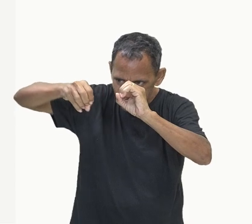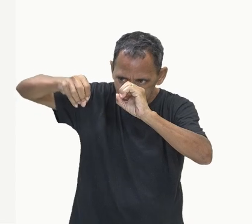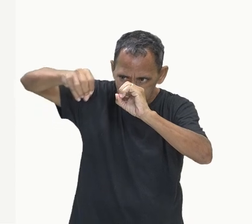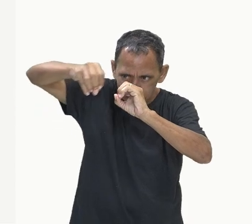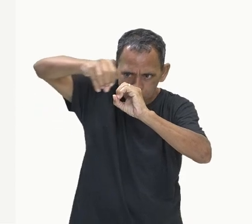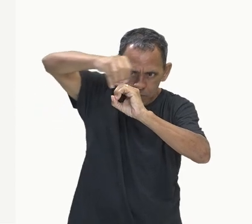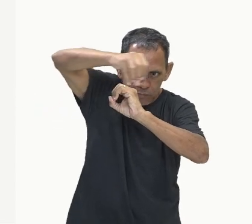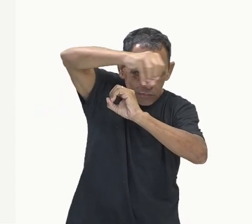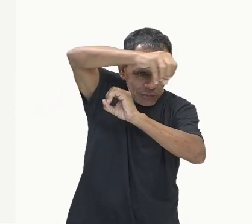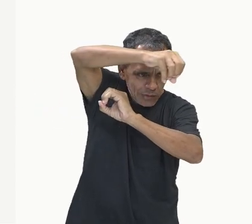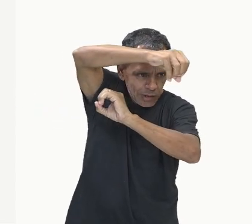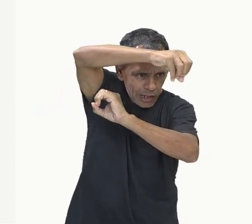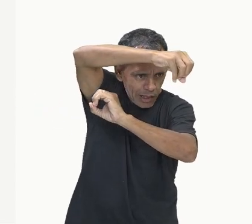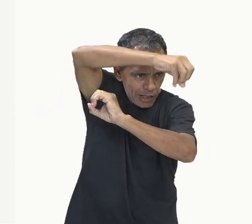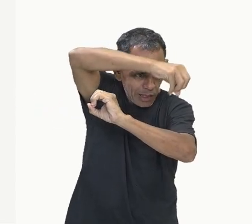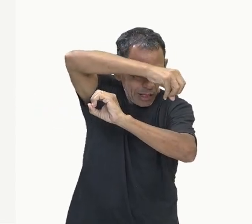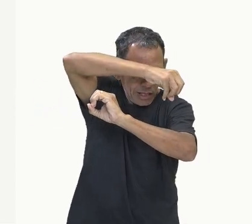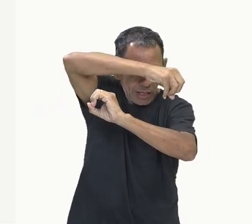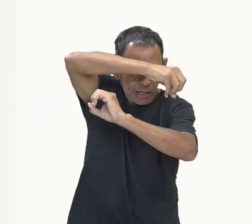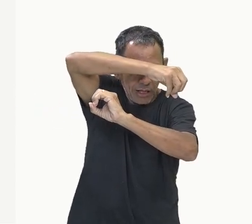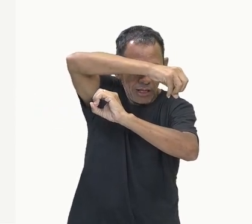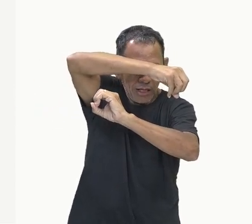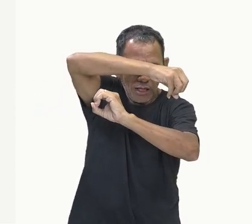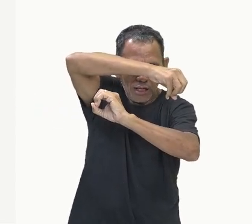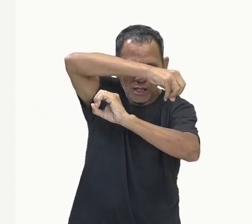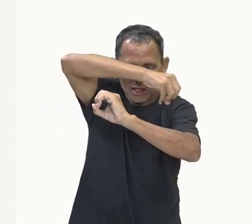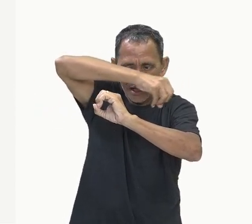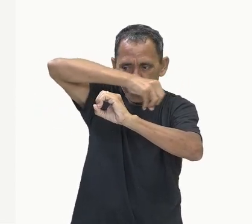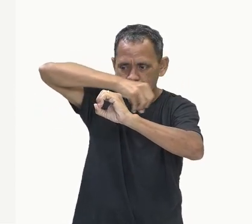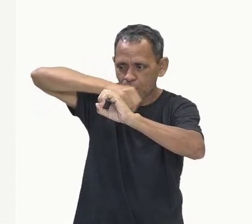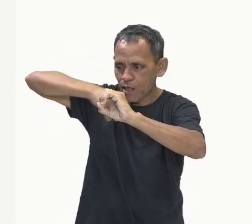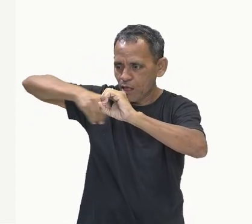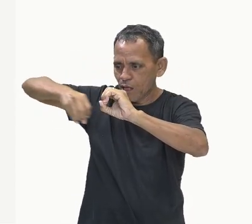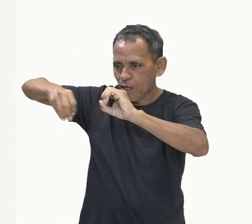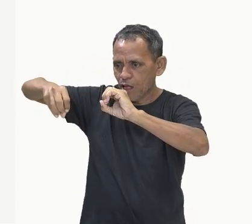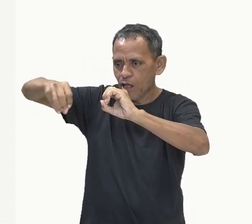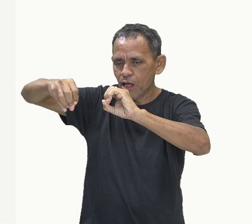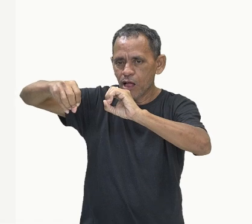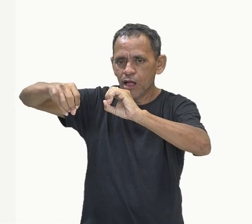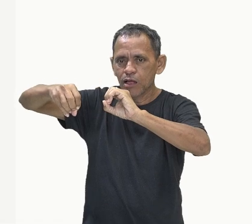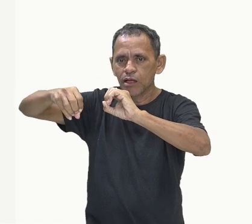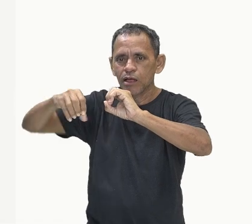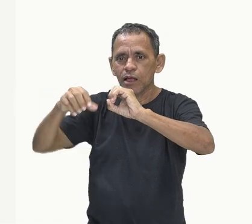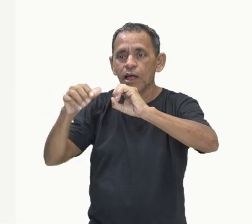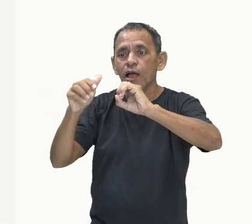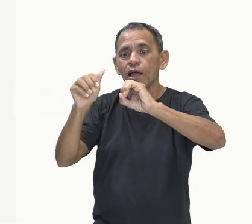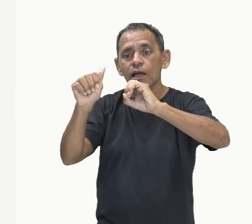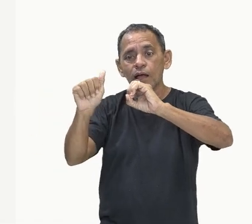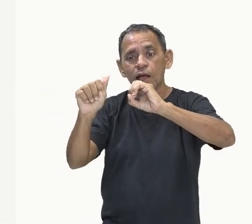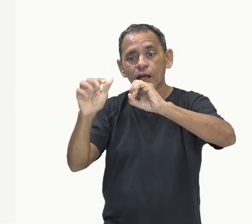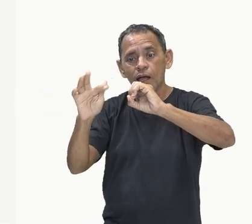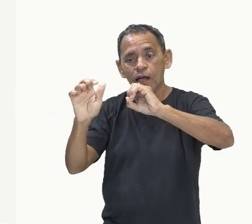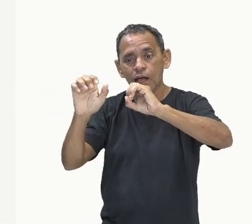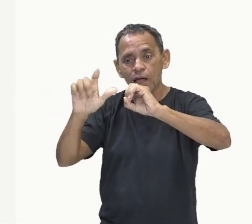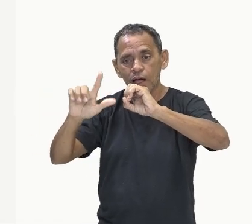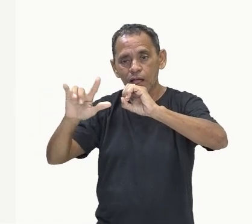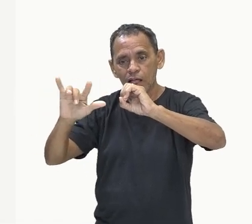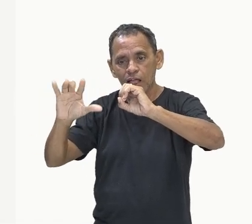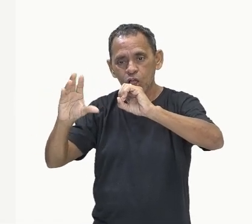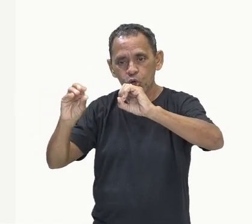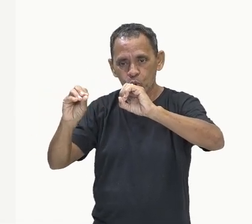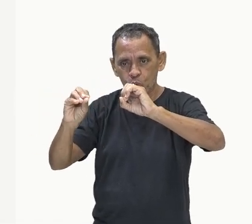posição de afélio. E no afélio, a velocidade do